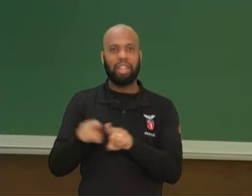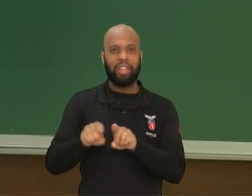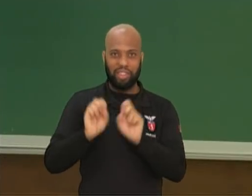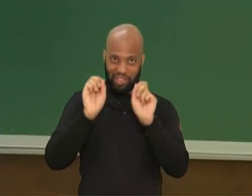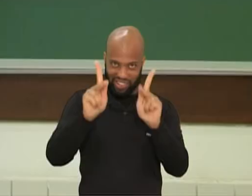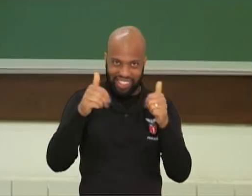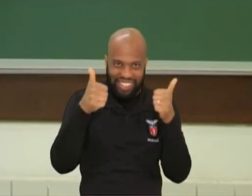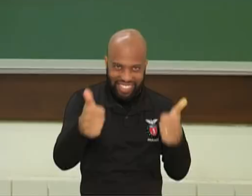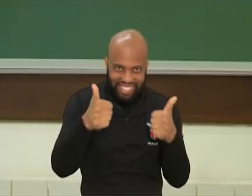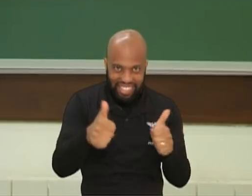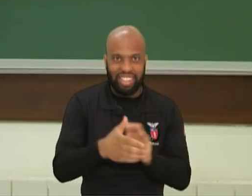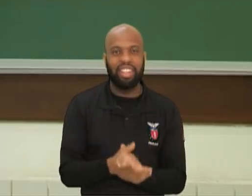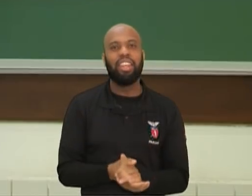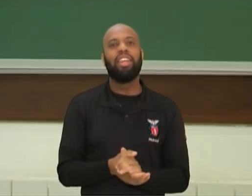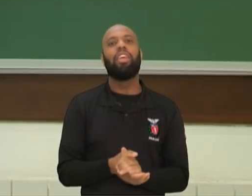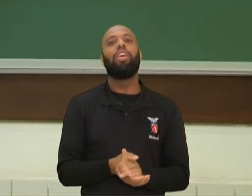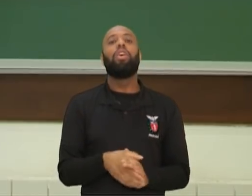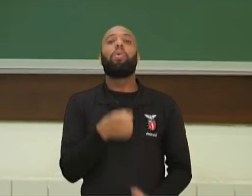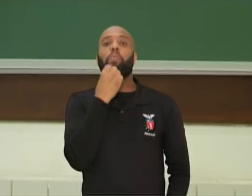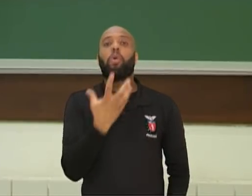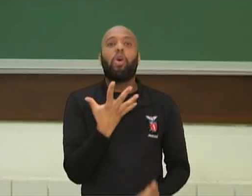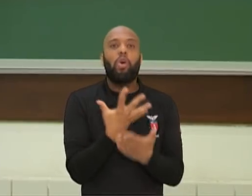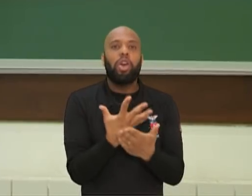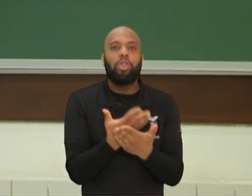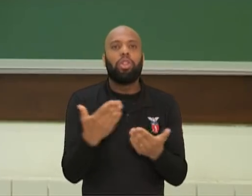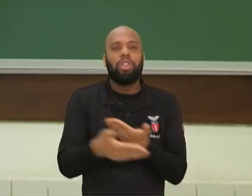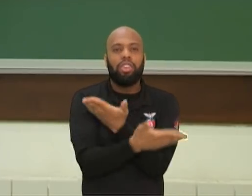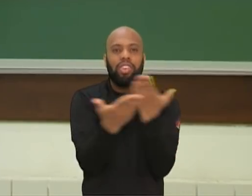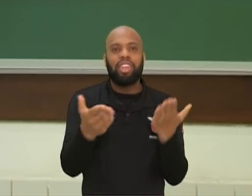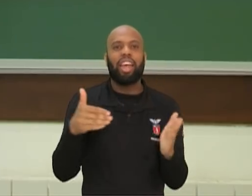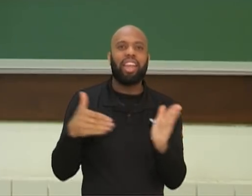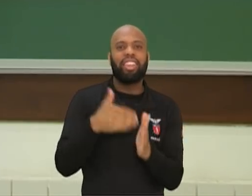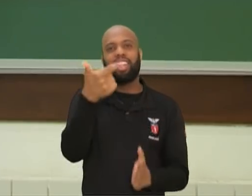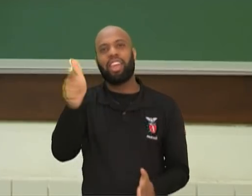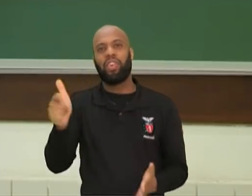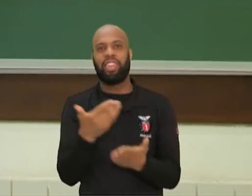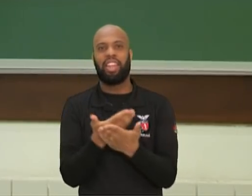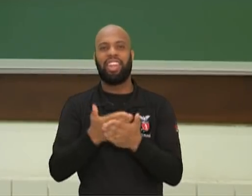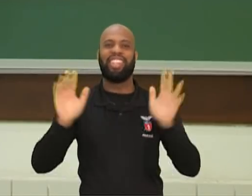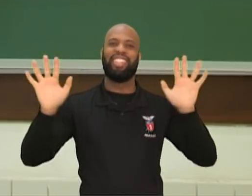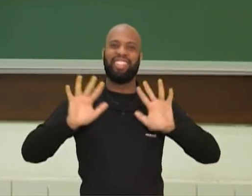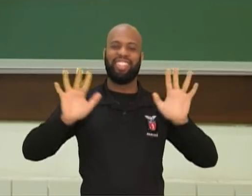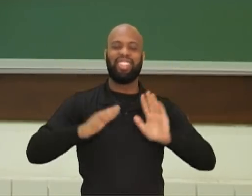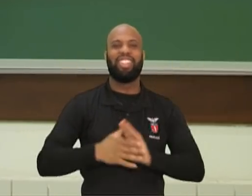também. Tudo bem? Eu desejo a todos bons estudos e até a próxima aula.